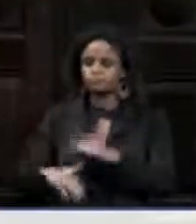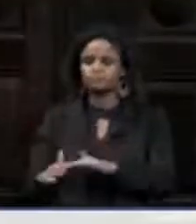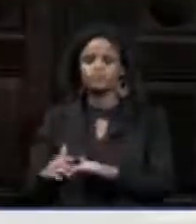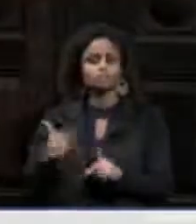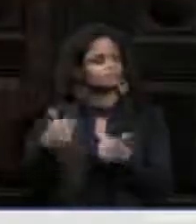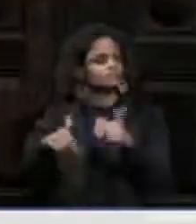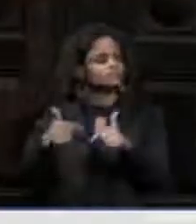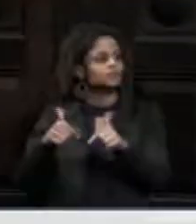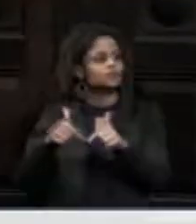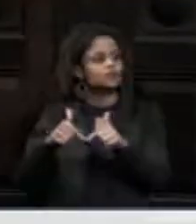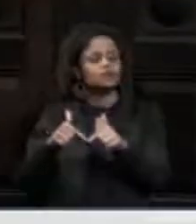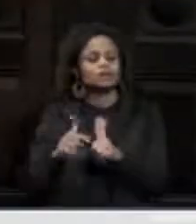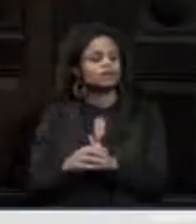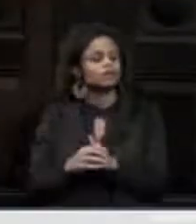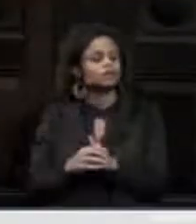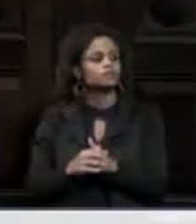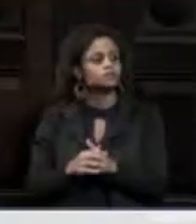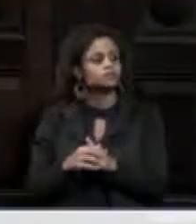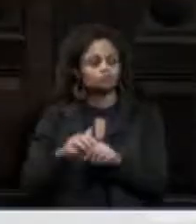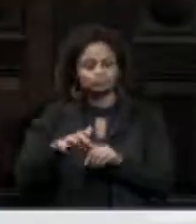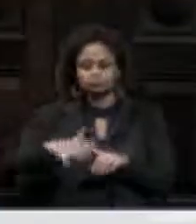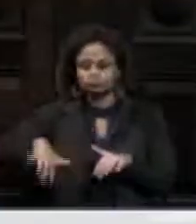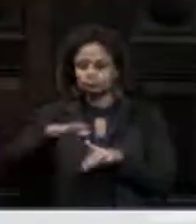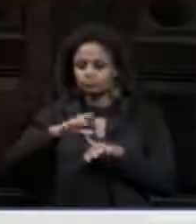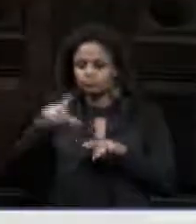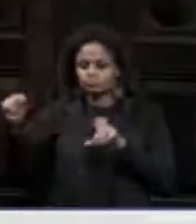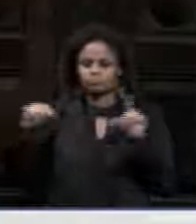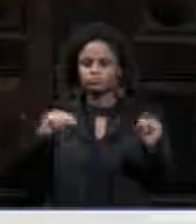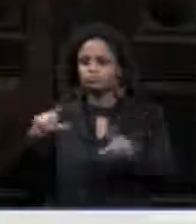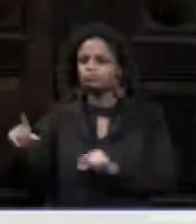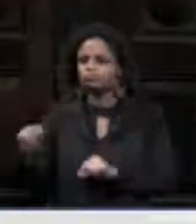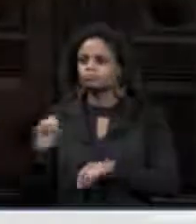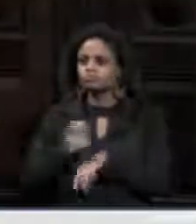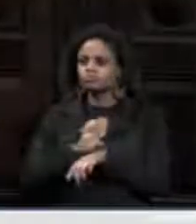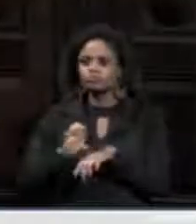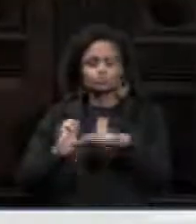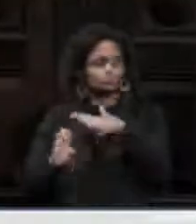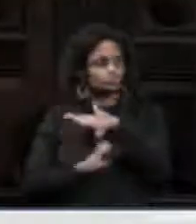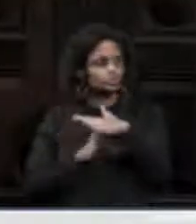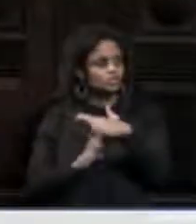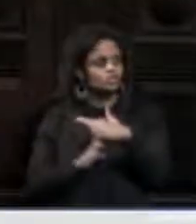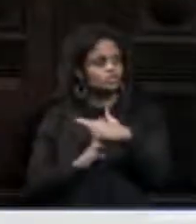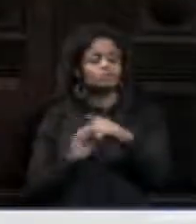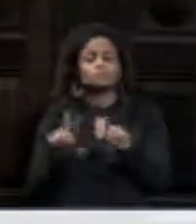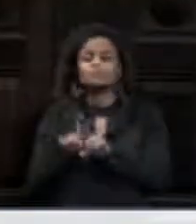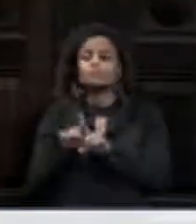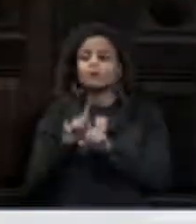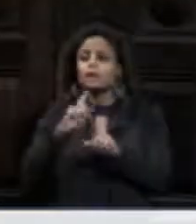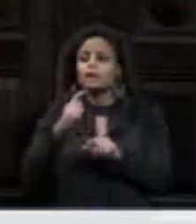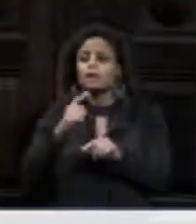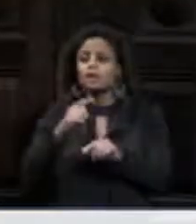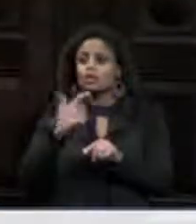de diversas regiões do estado e principalmente do nordeste do país